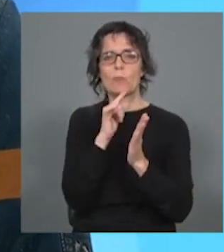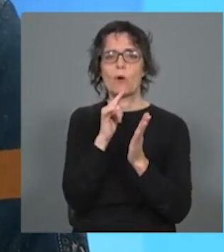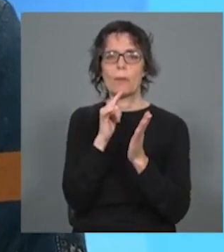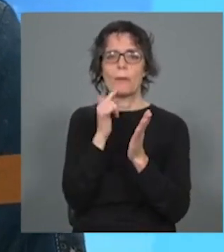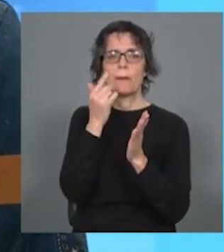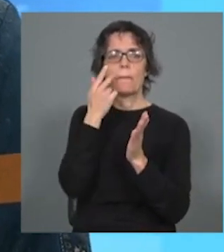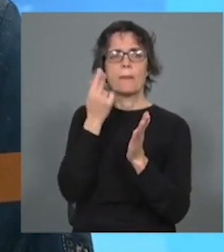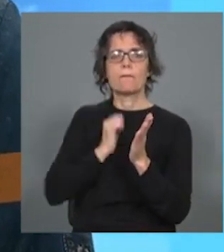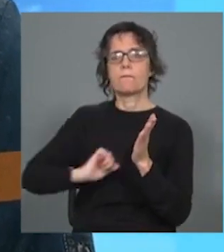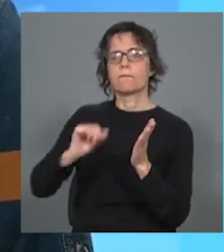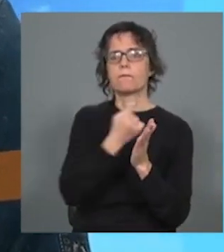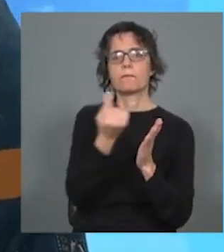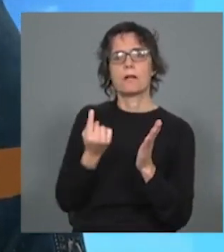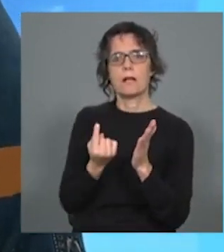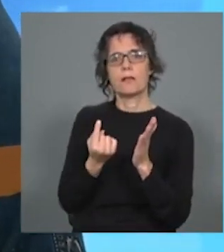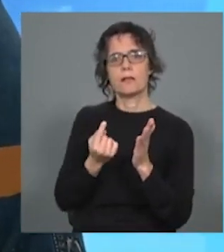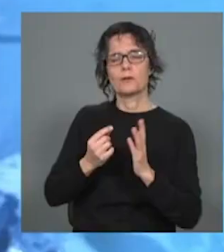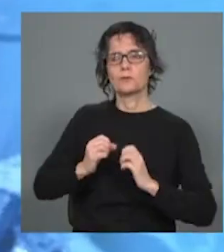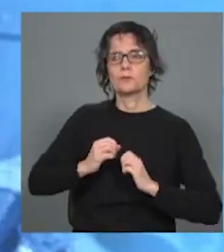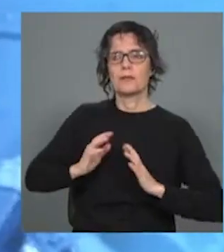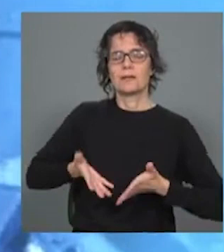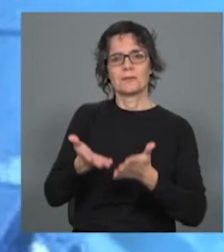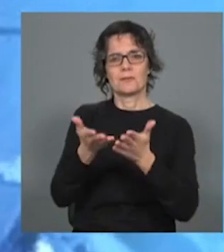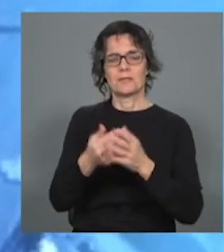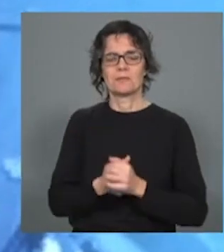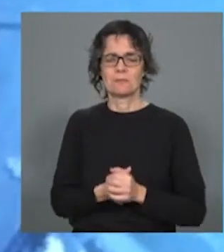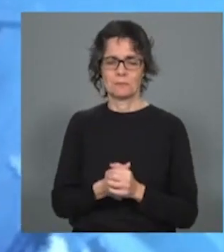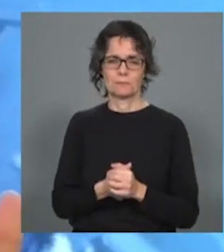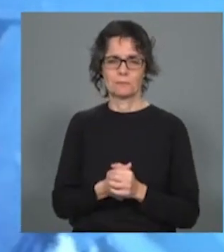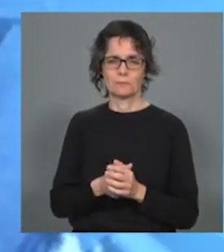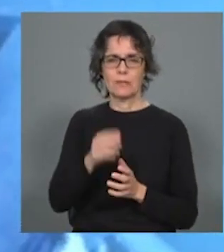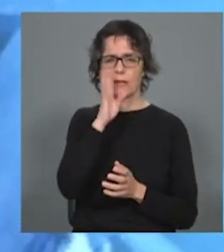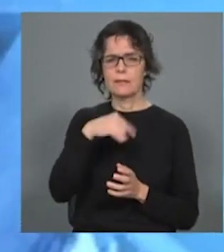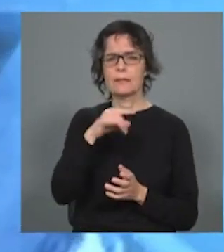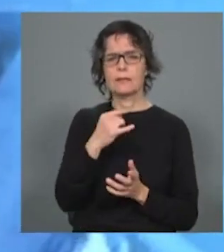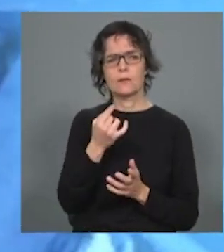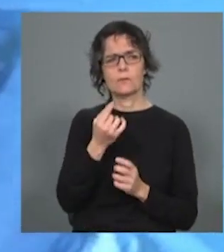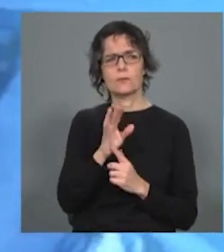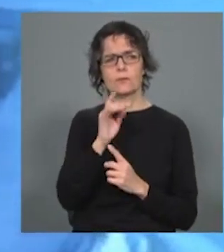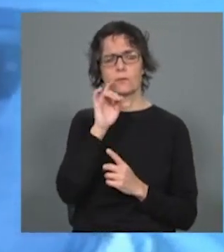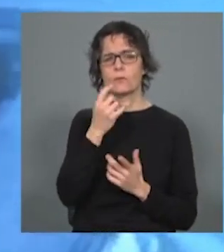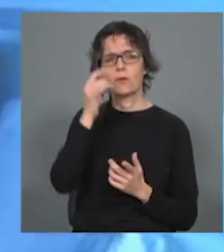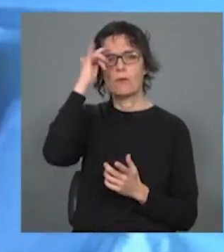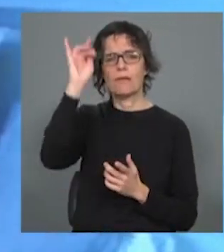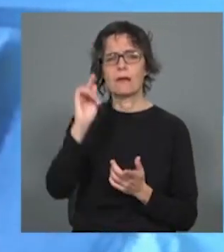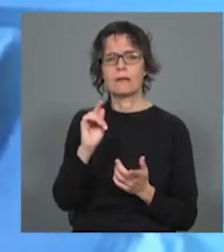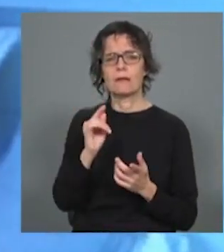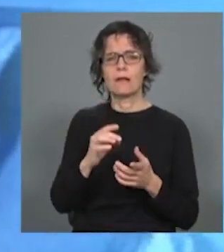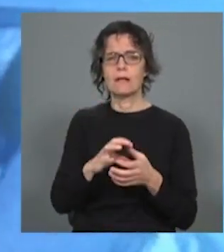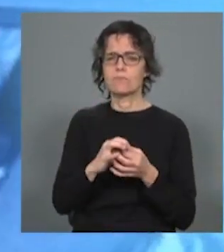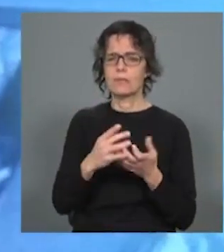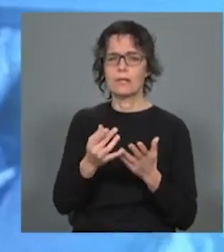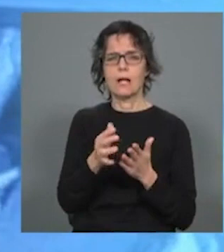nossas vidas. E se quiséssemos encontrar ideias essenciais do texto de São Lucas, que